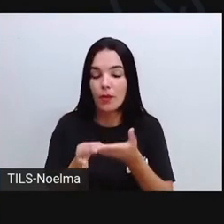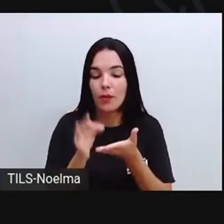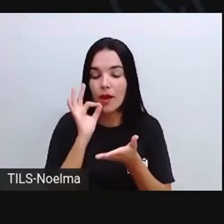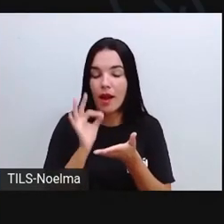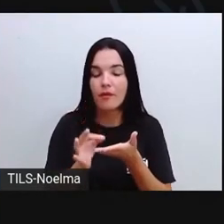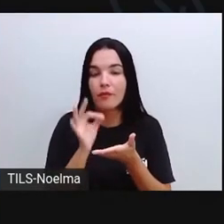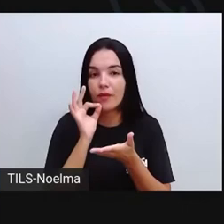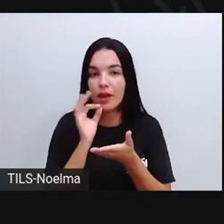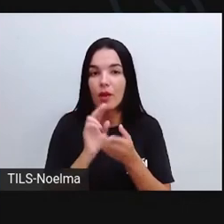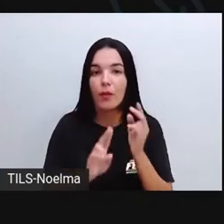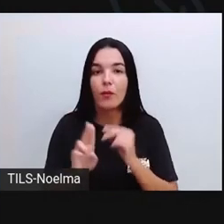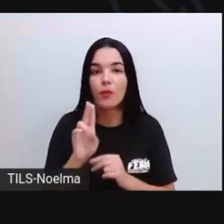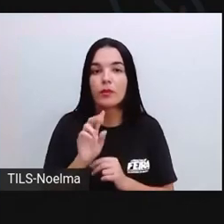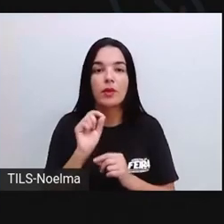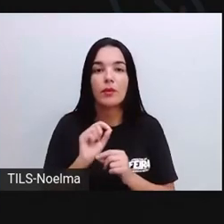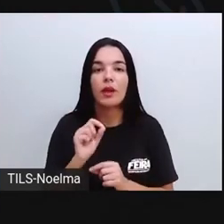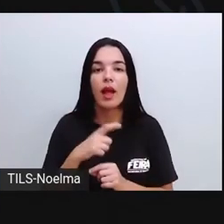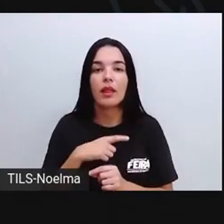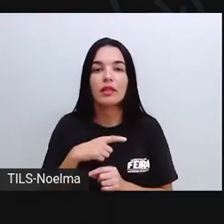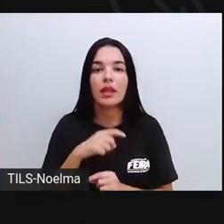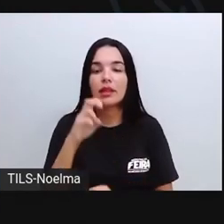copinho de café, ele tem